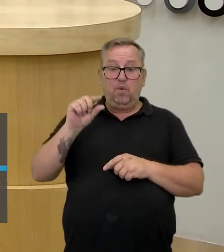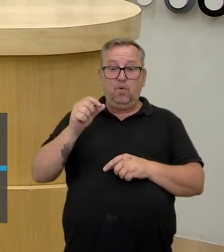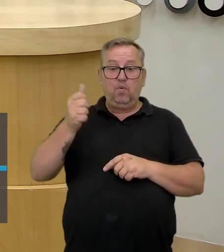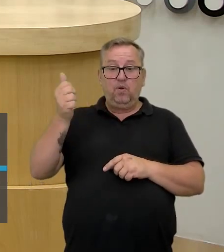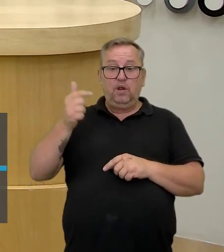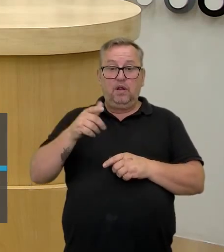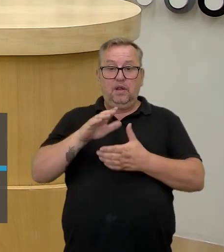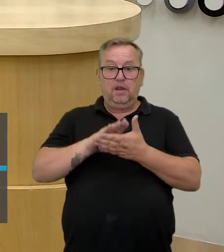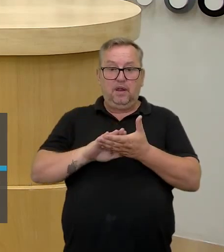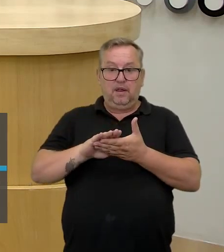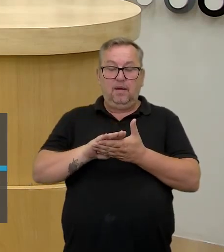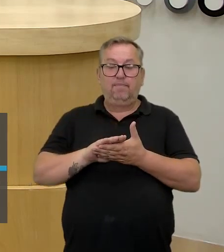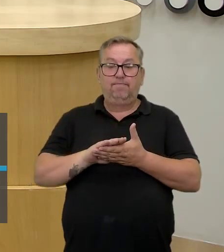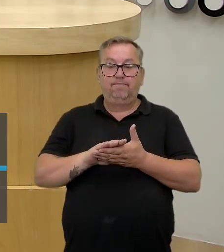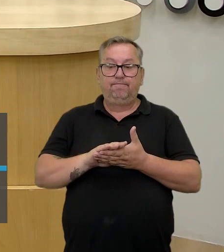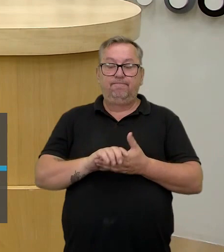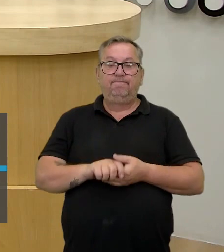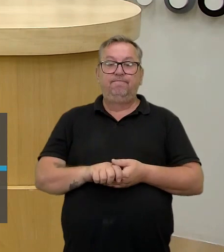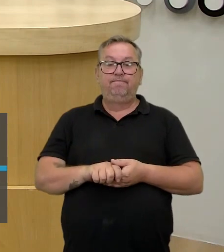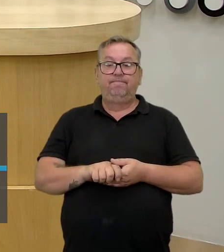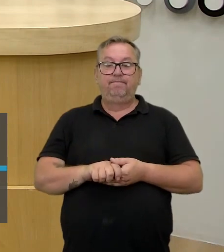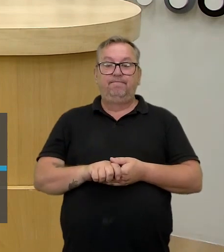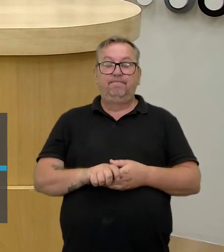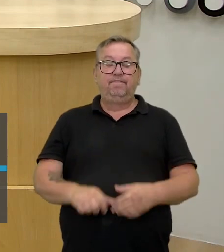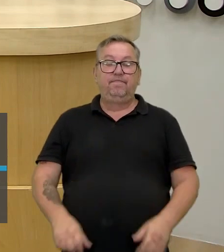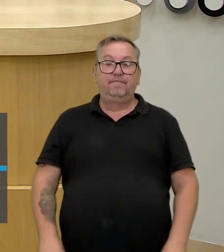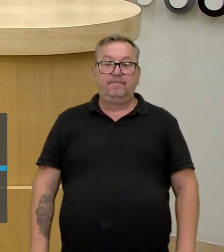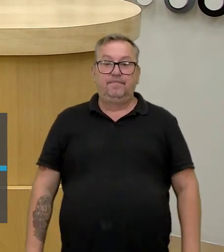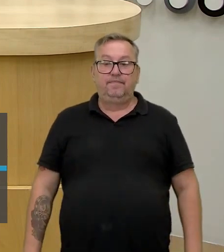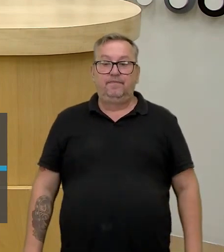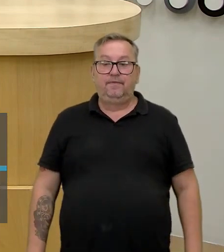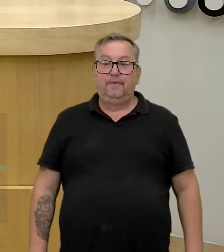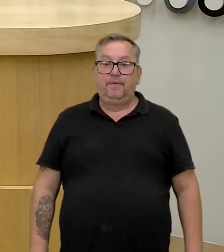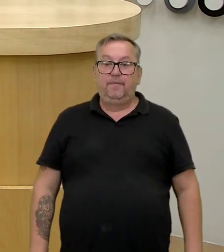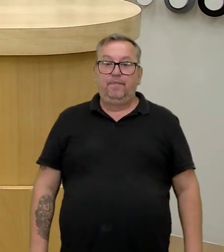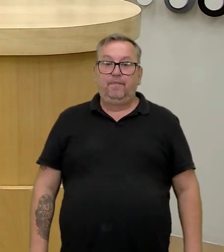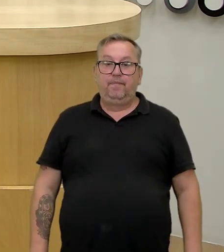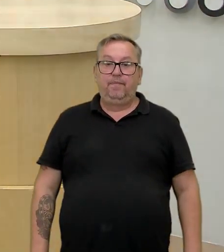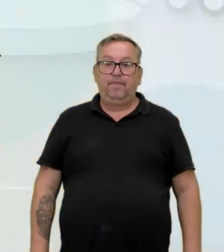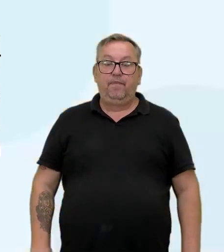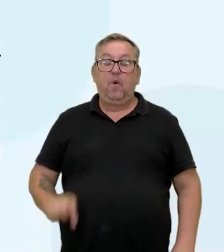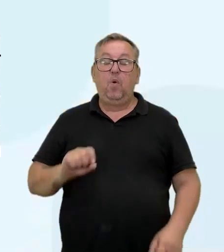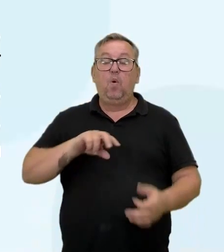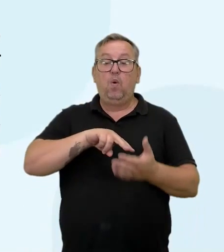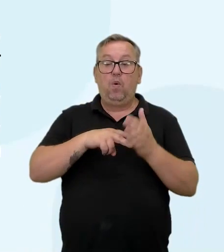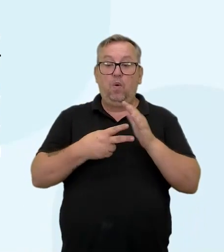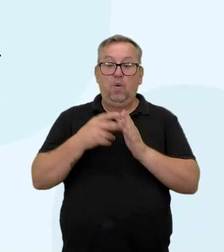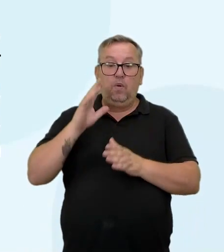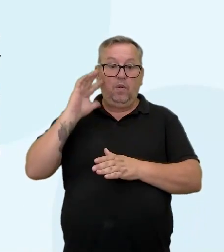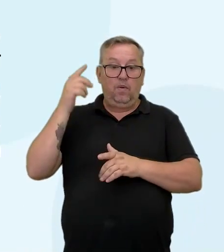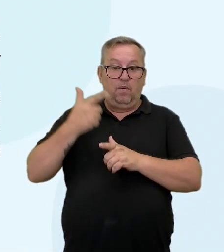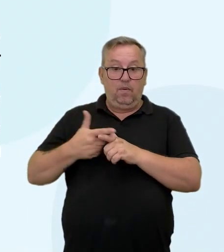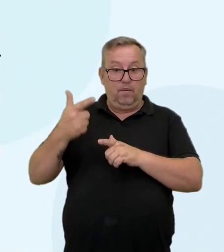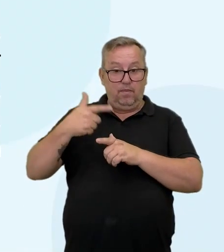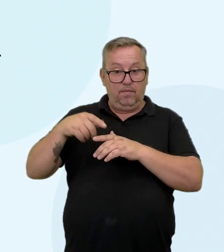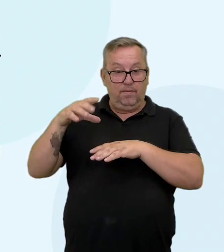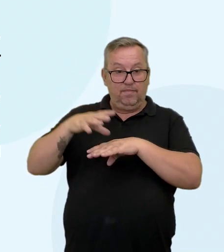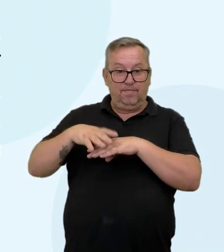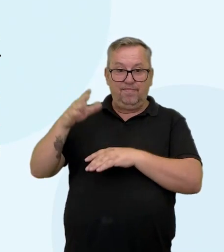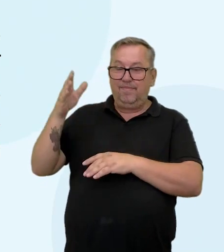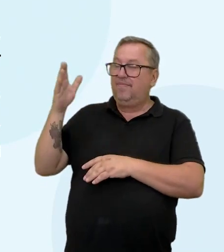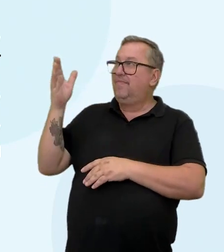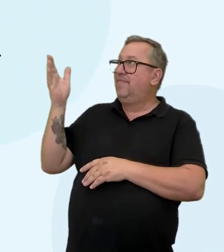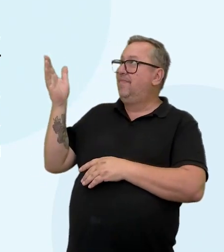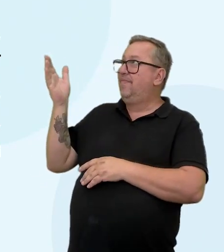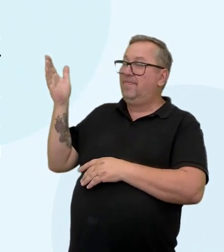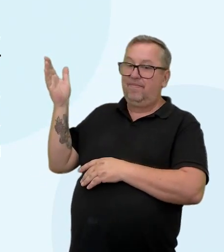isso é matemática também, tá ok? Bom, o que significa resolver um problema matemático? Vamos lá, tem um texto aí, mas a